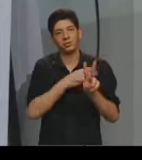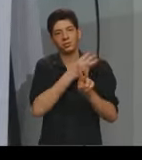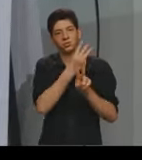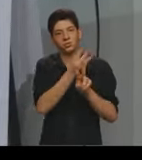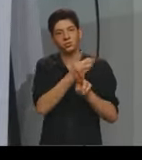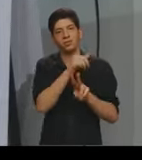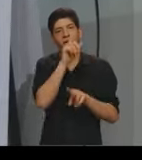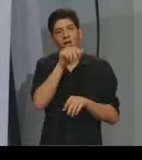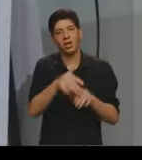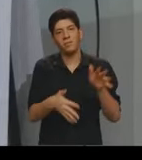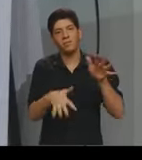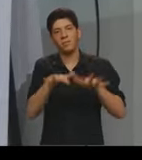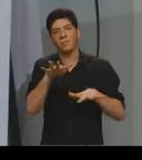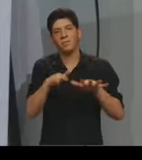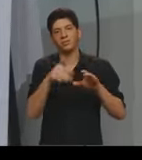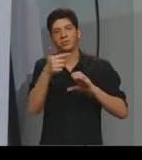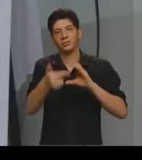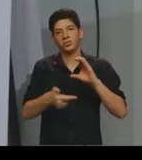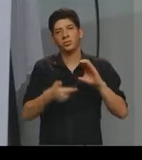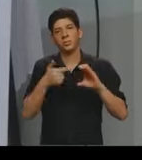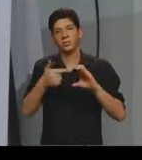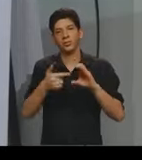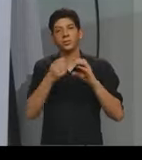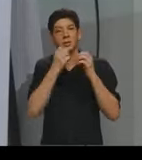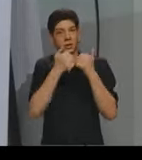a média geométrica.